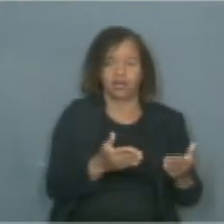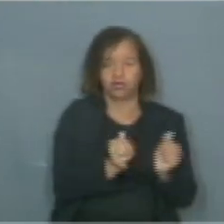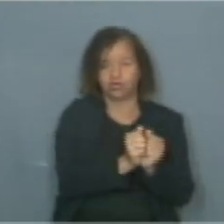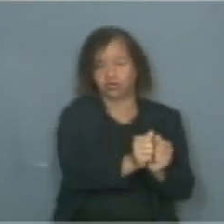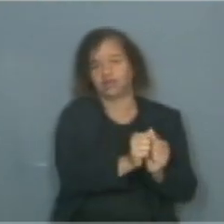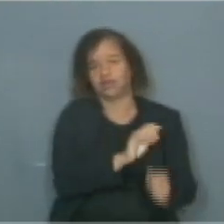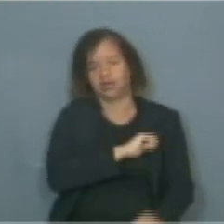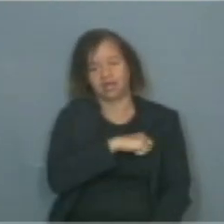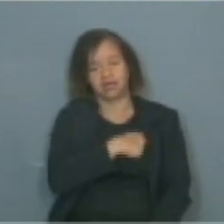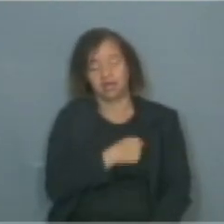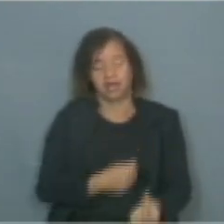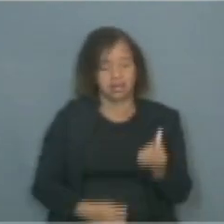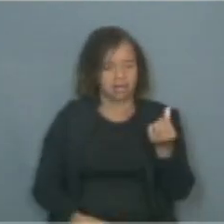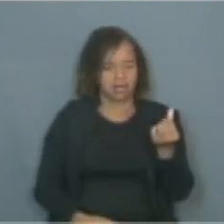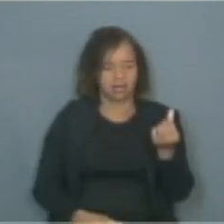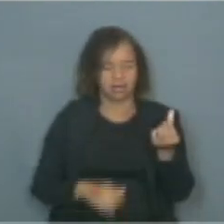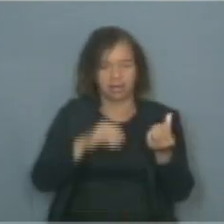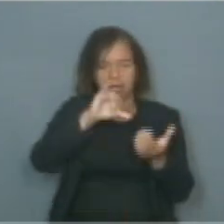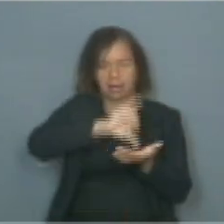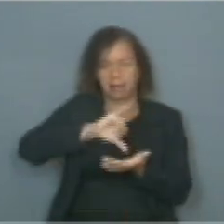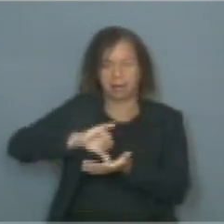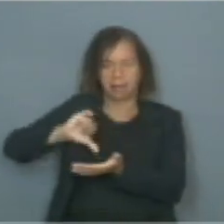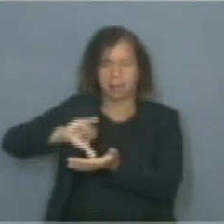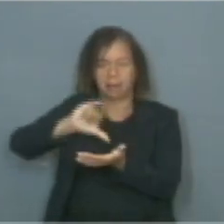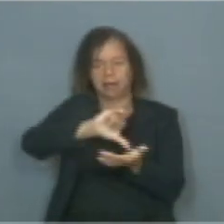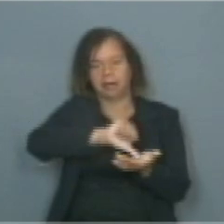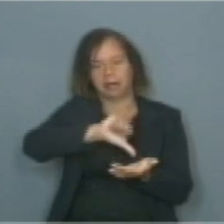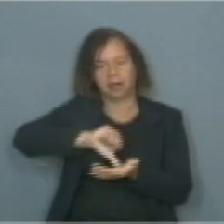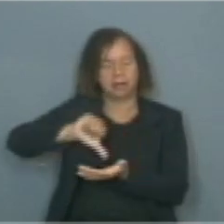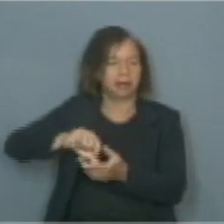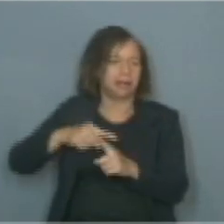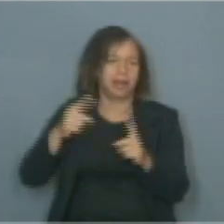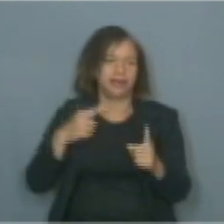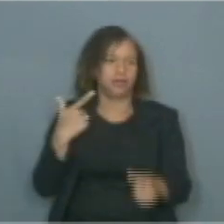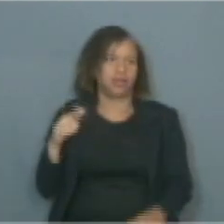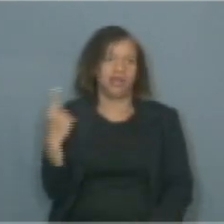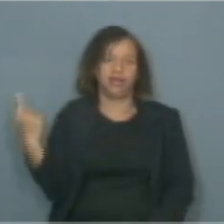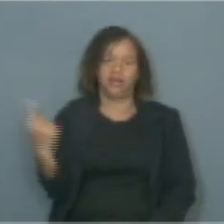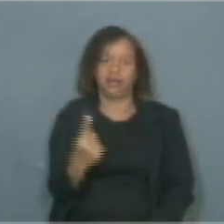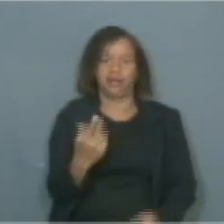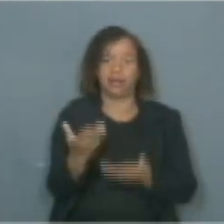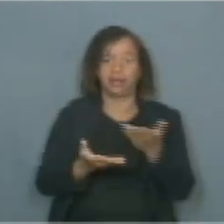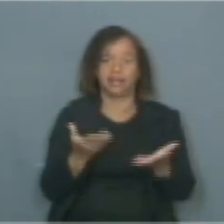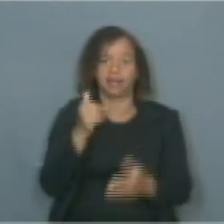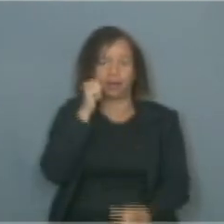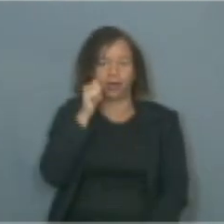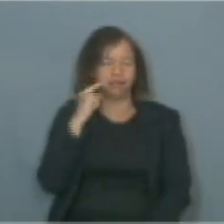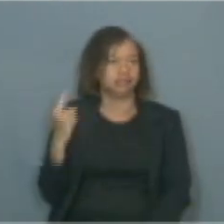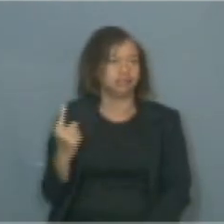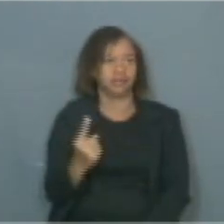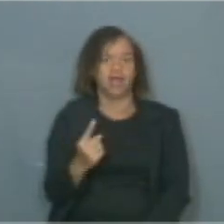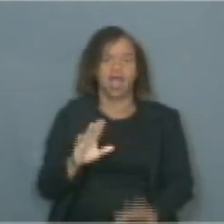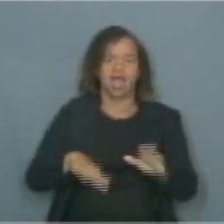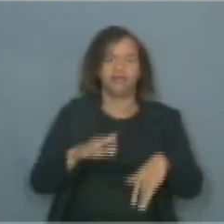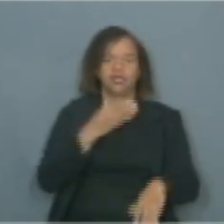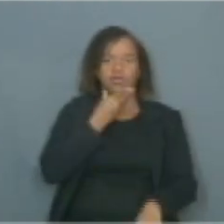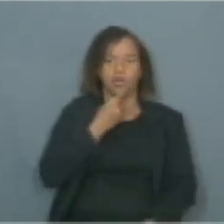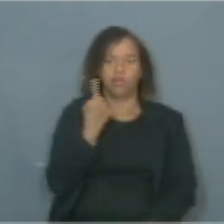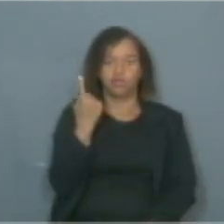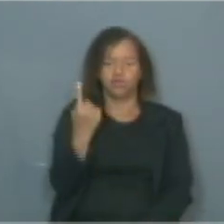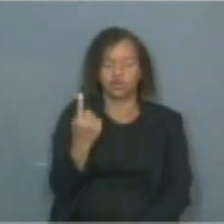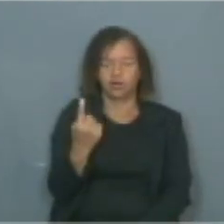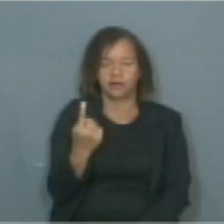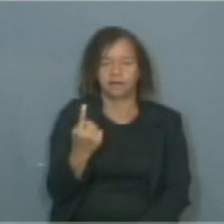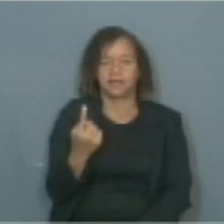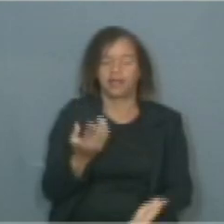abrir 6 delegacias da mulher, se não tem efetivo para poder estar lá. A mulher vai chegar lá, quem vai atender? Muitas vezes não é nenhuma mulher, é um homem que está atendendo,